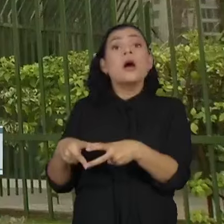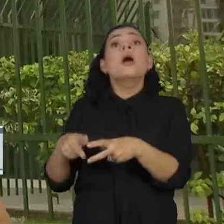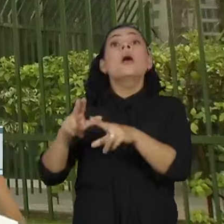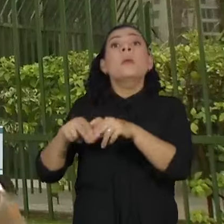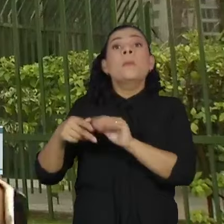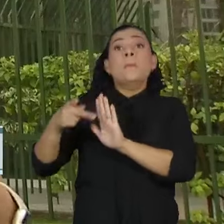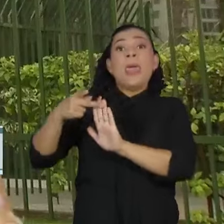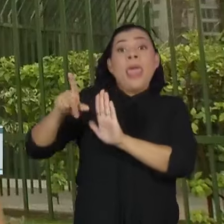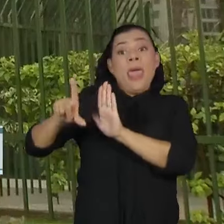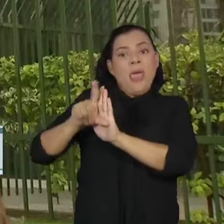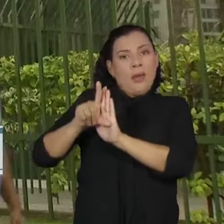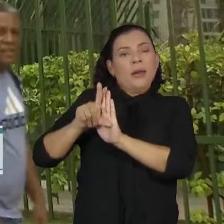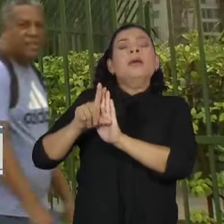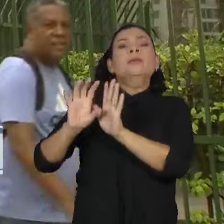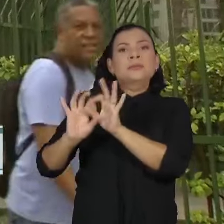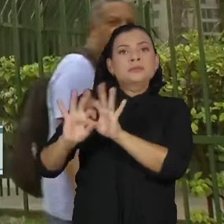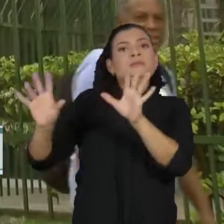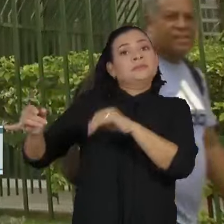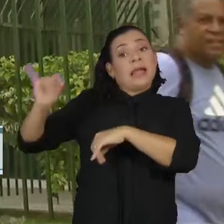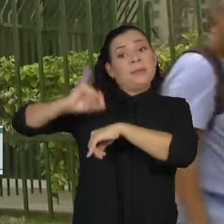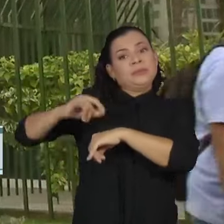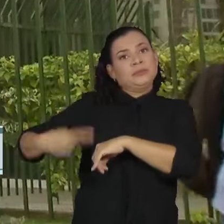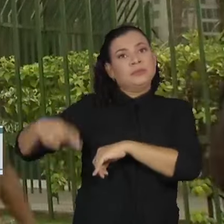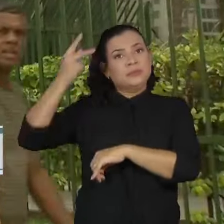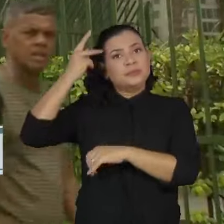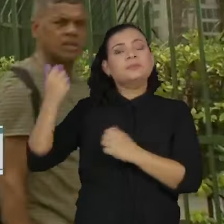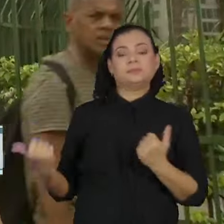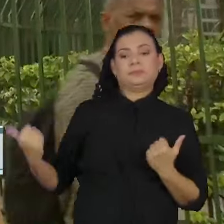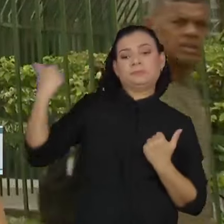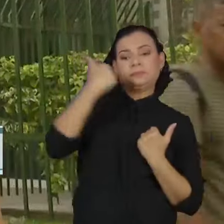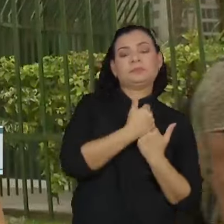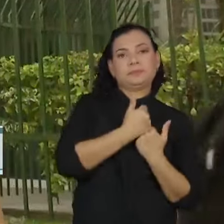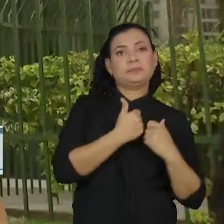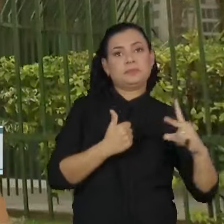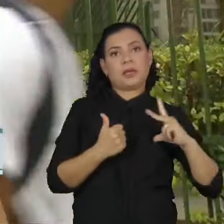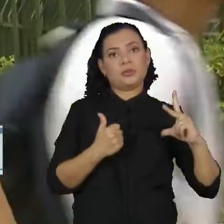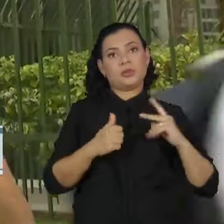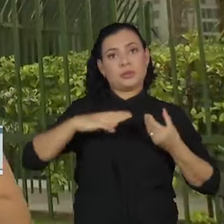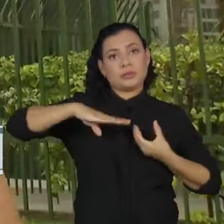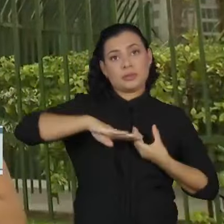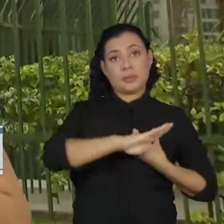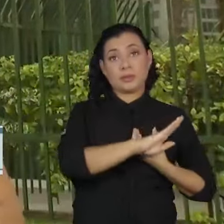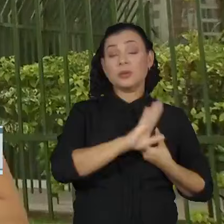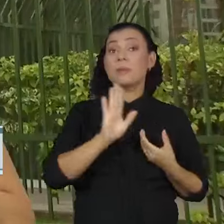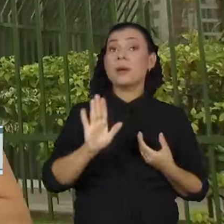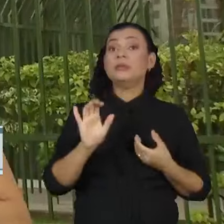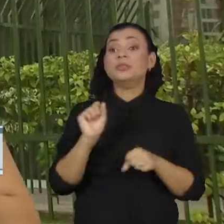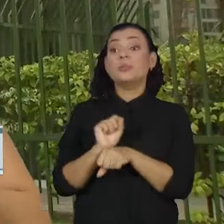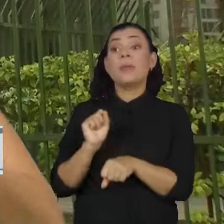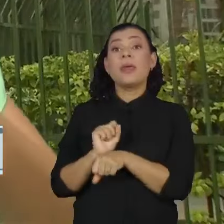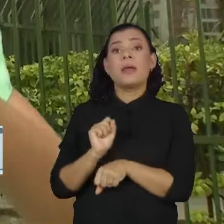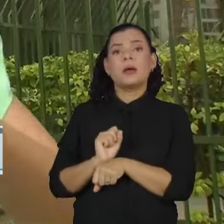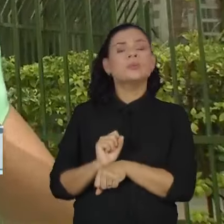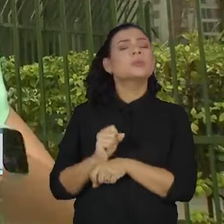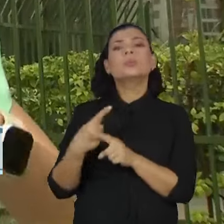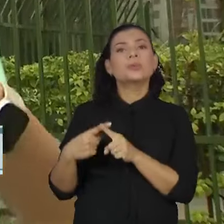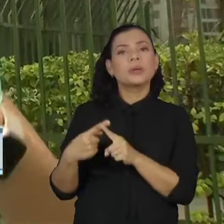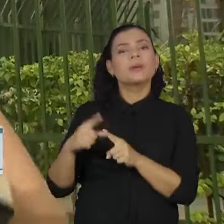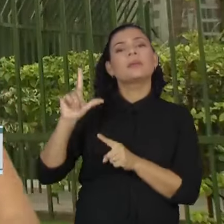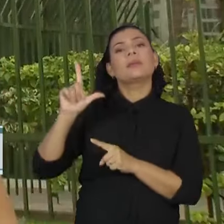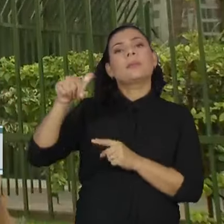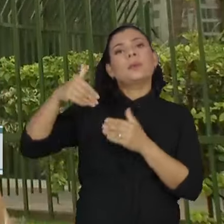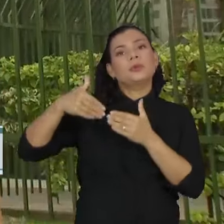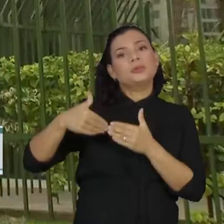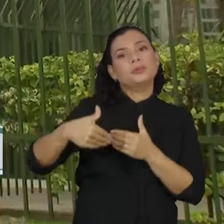projeto de lei que autoriza a capital paulista a aderir ao processo de privatização da Sabesp só poderá ser realizada depois